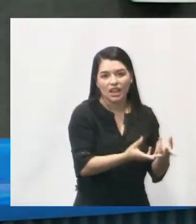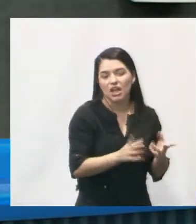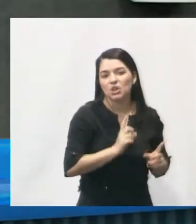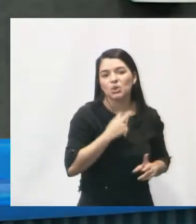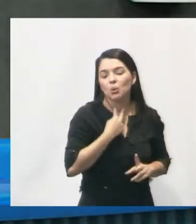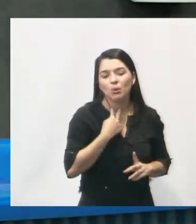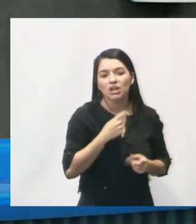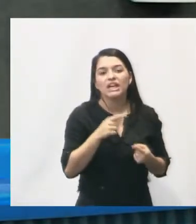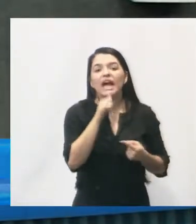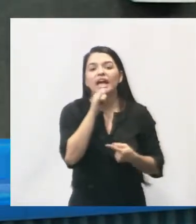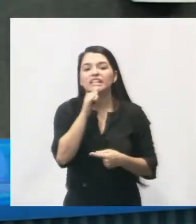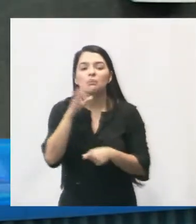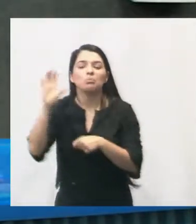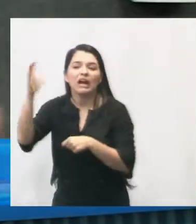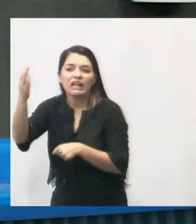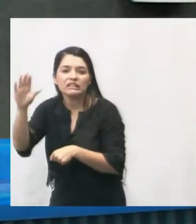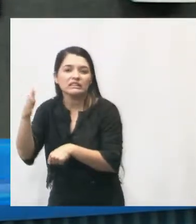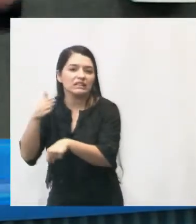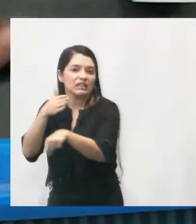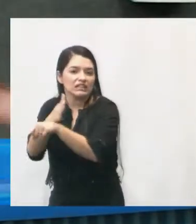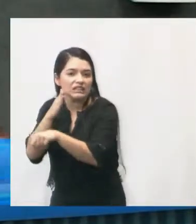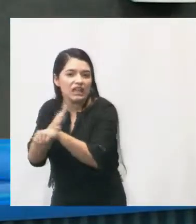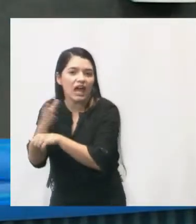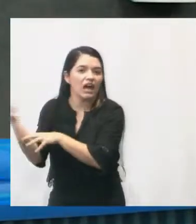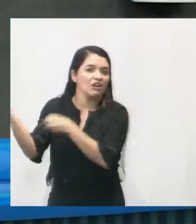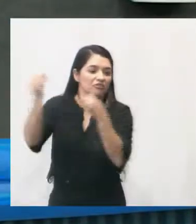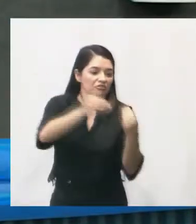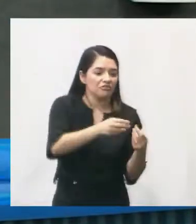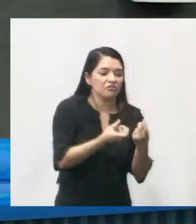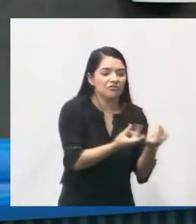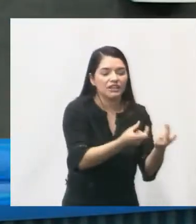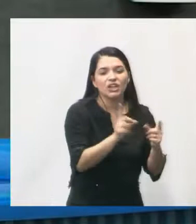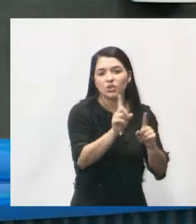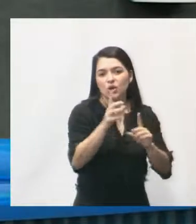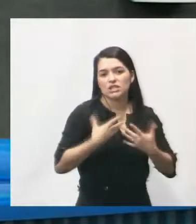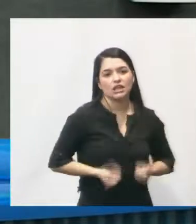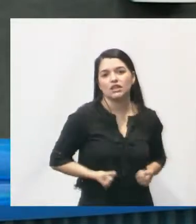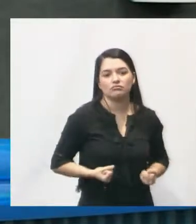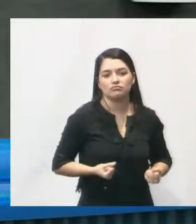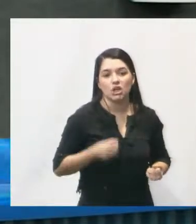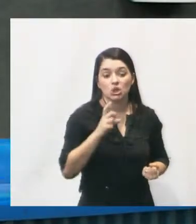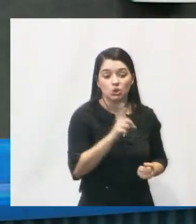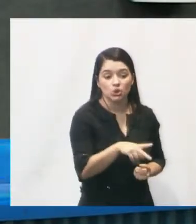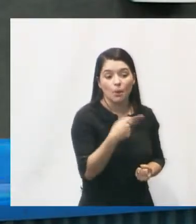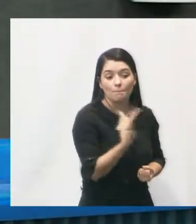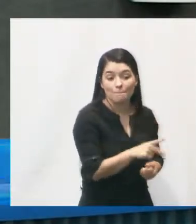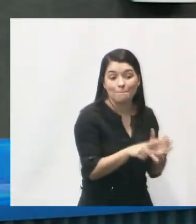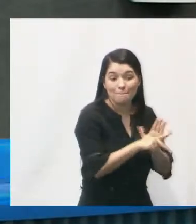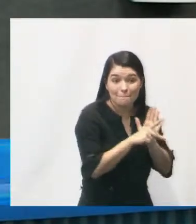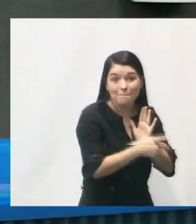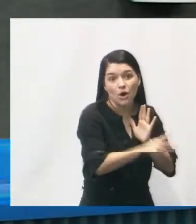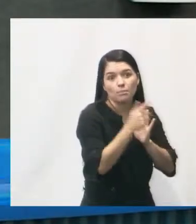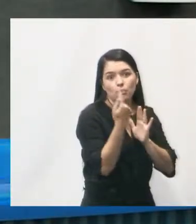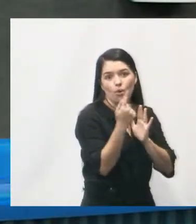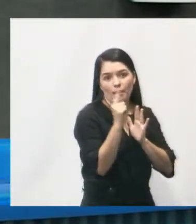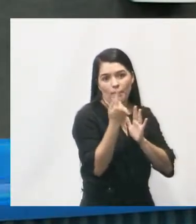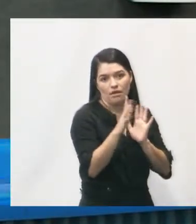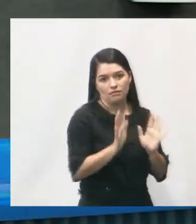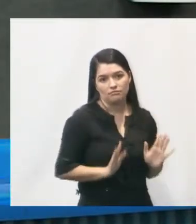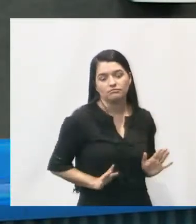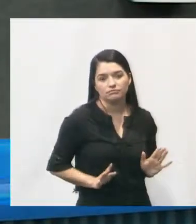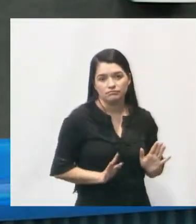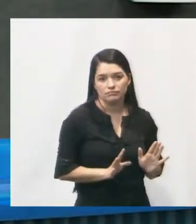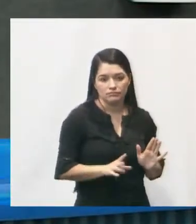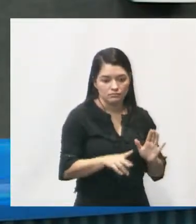de tudo que foi lugar de Vila Velha. Nós não aceitamos, vereador, presidente Kleber Félix. Deixamos somente a